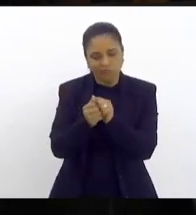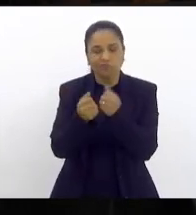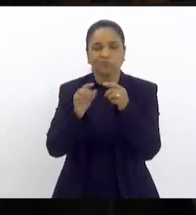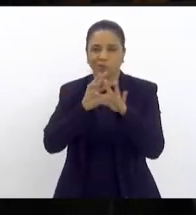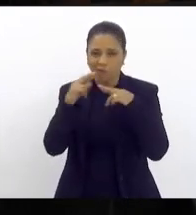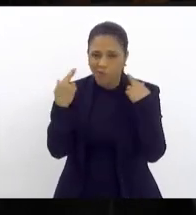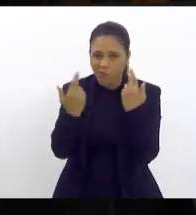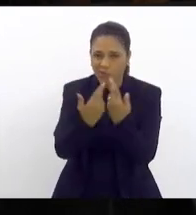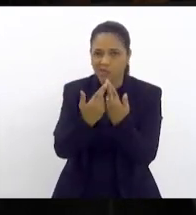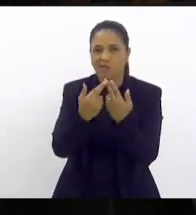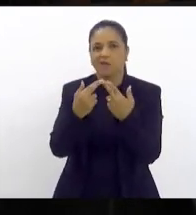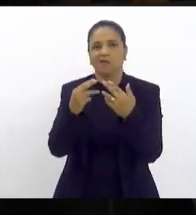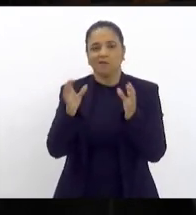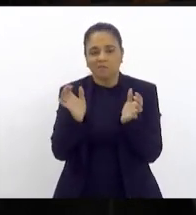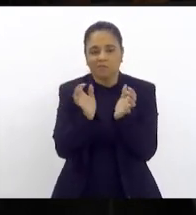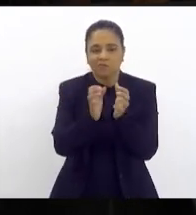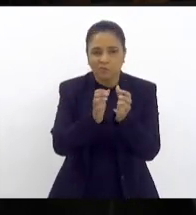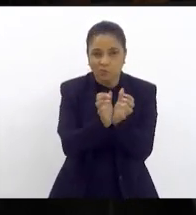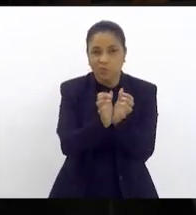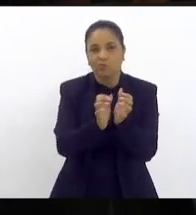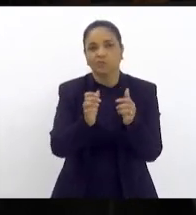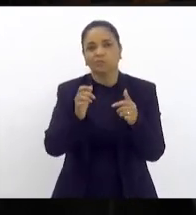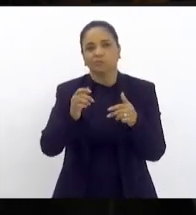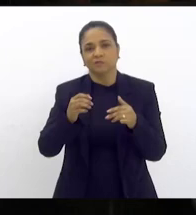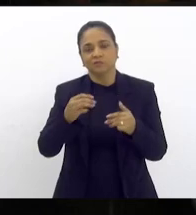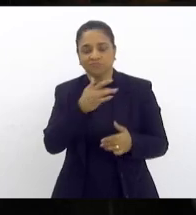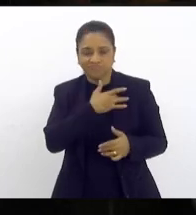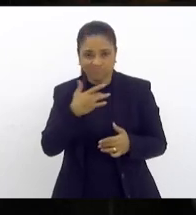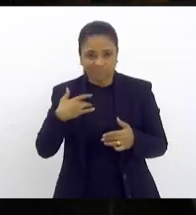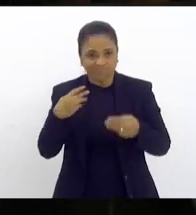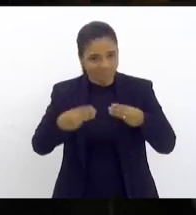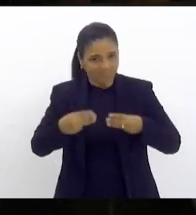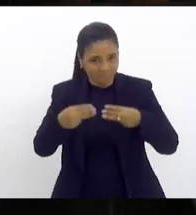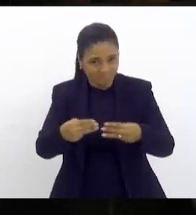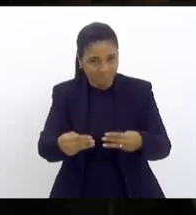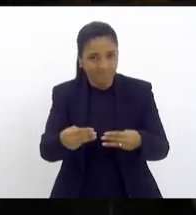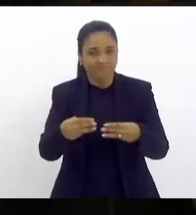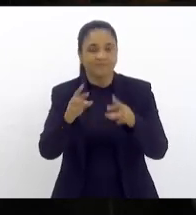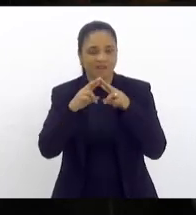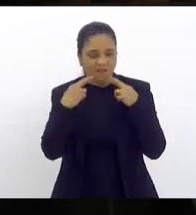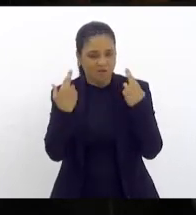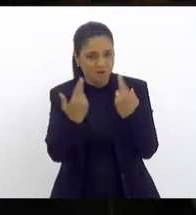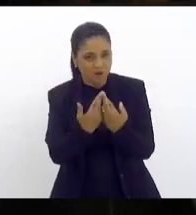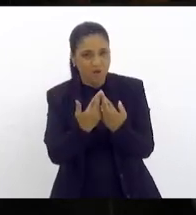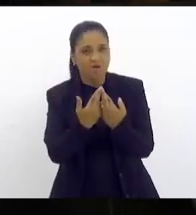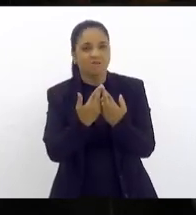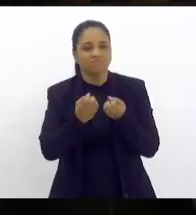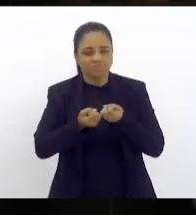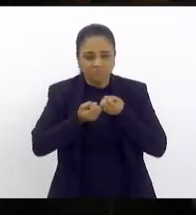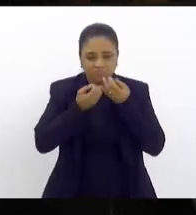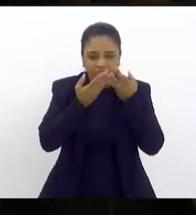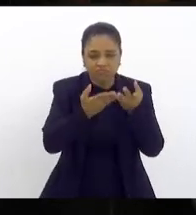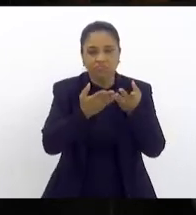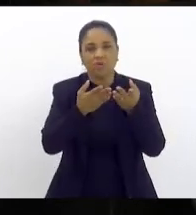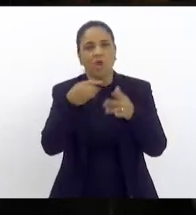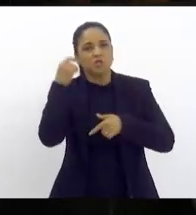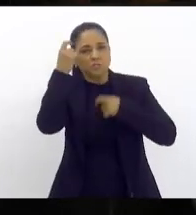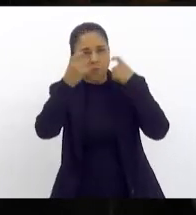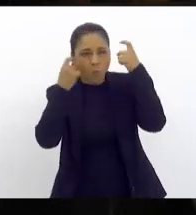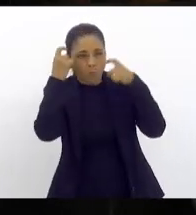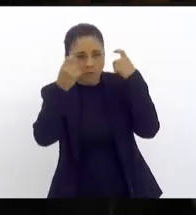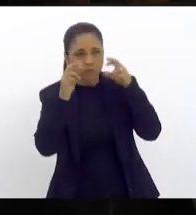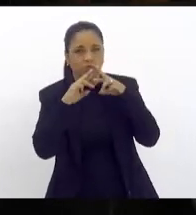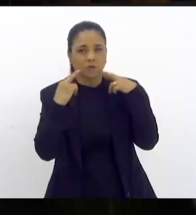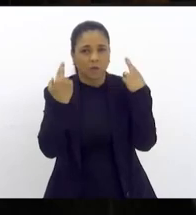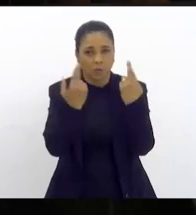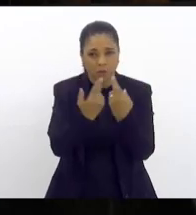passar para ministra um pouco das nossas dores e das preocupações que surgiram nessa reunião de ontem